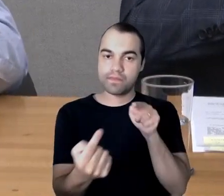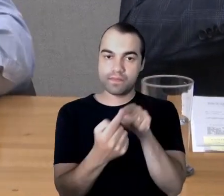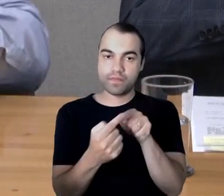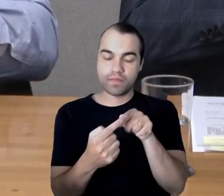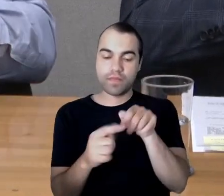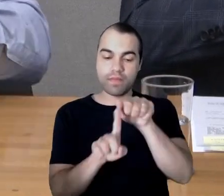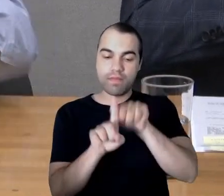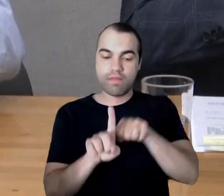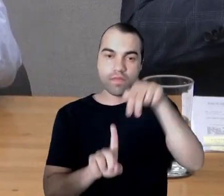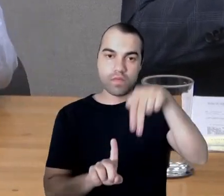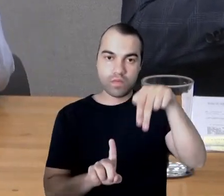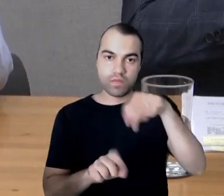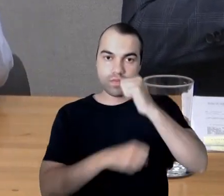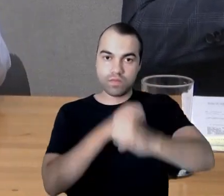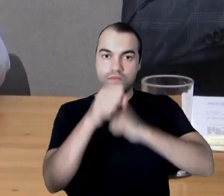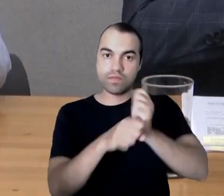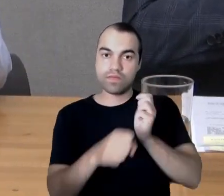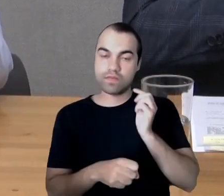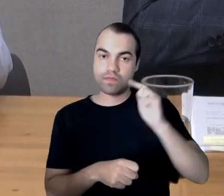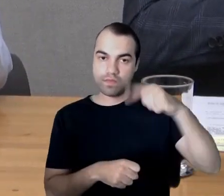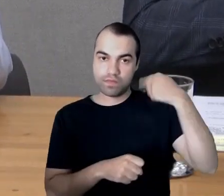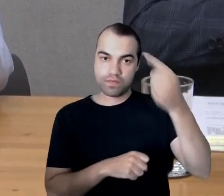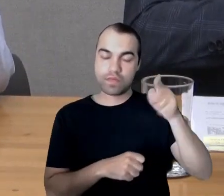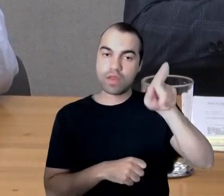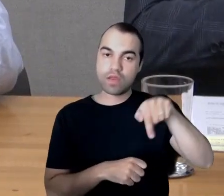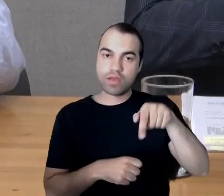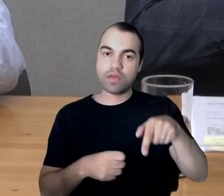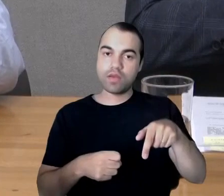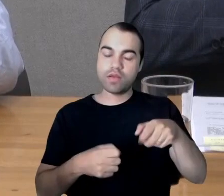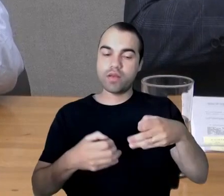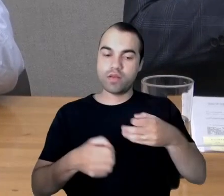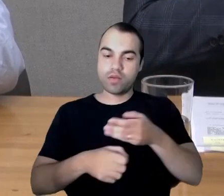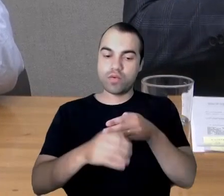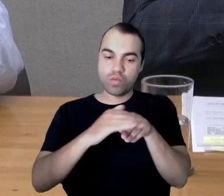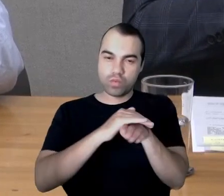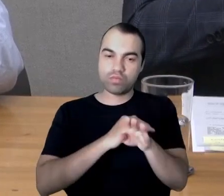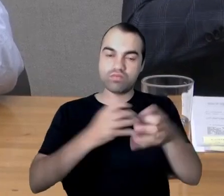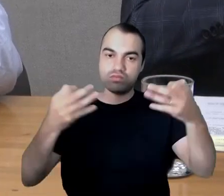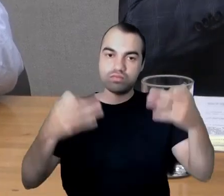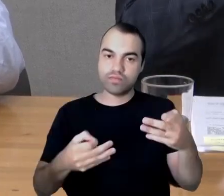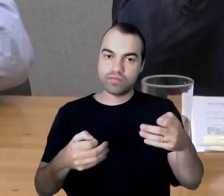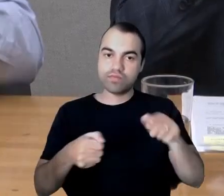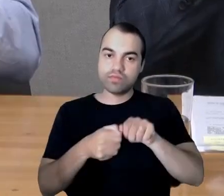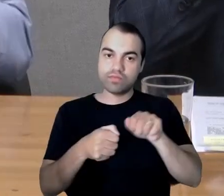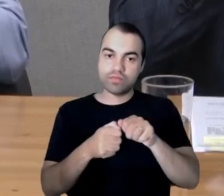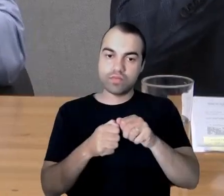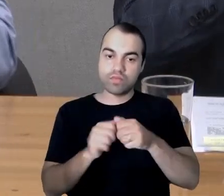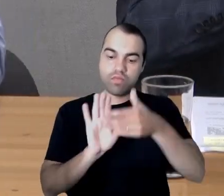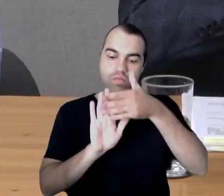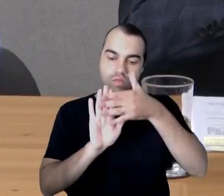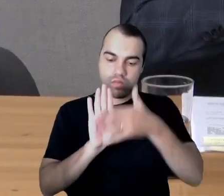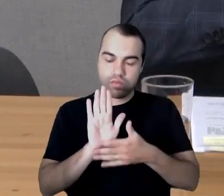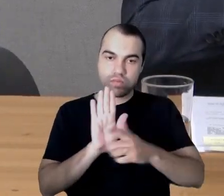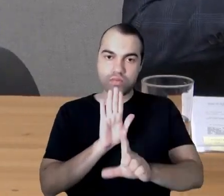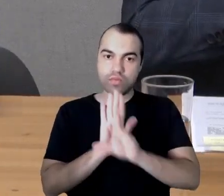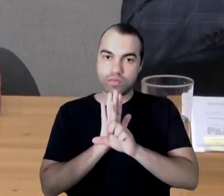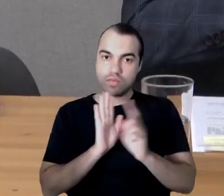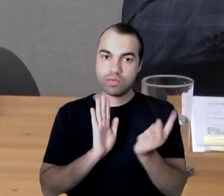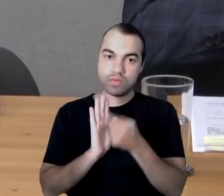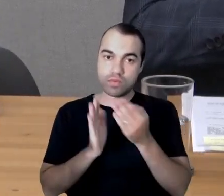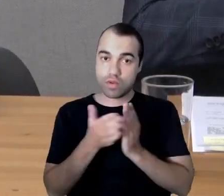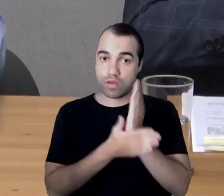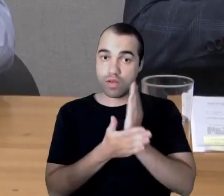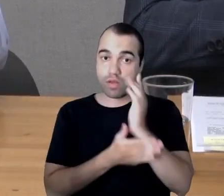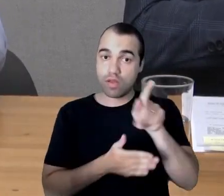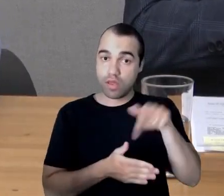então esse é o jeito certo de você fazer modificações em relação a esses textos da Lei e eu acho que o que nós estamos aprovando aqui é